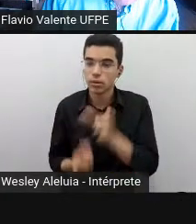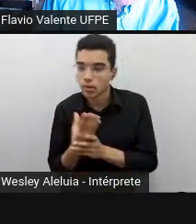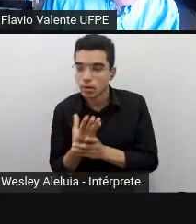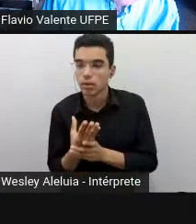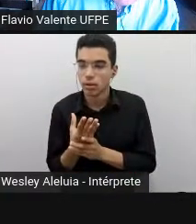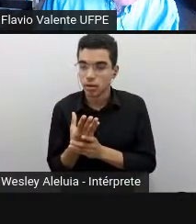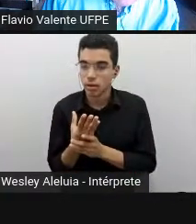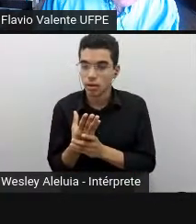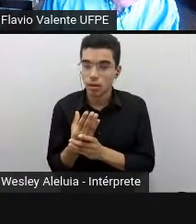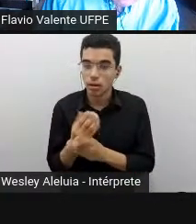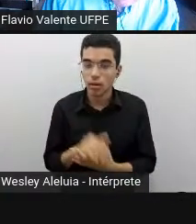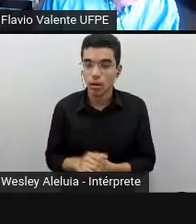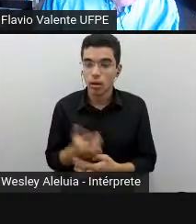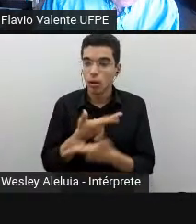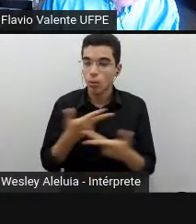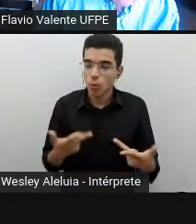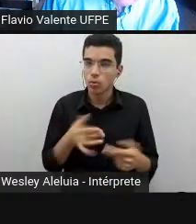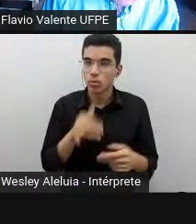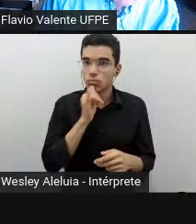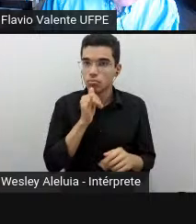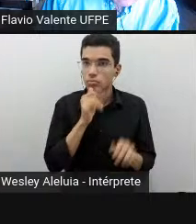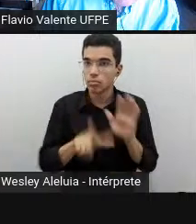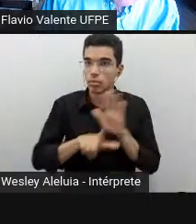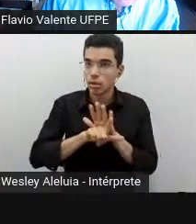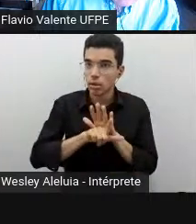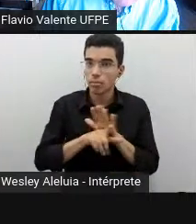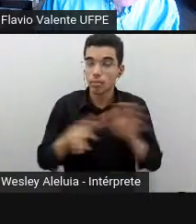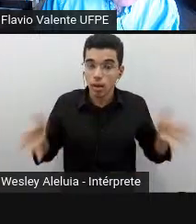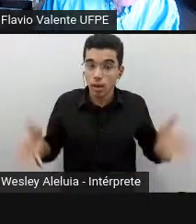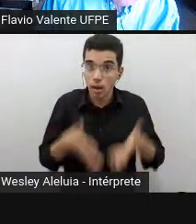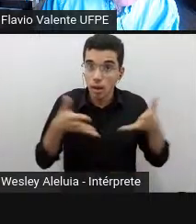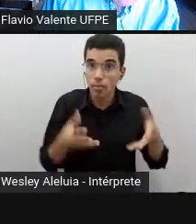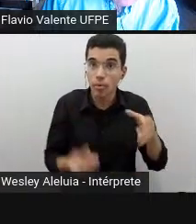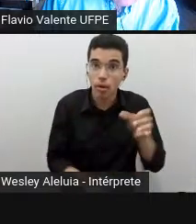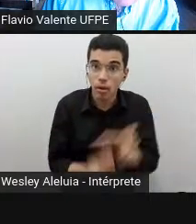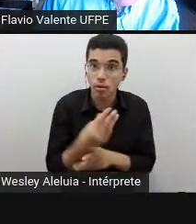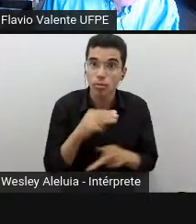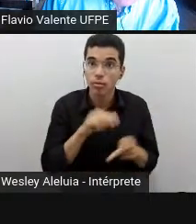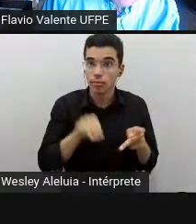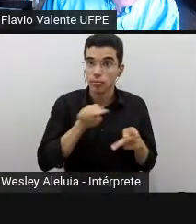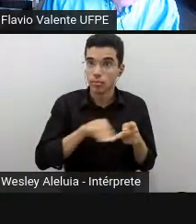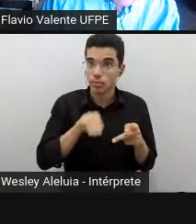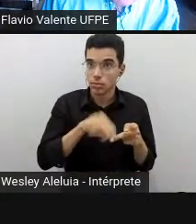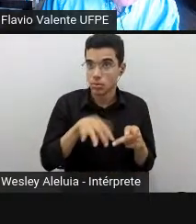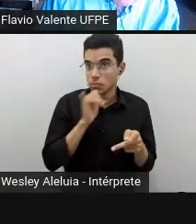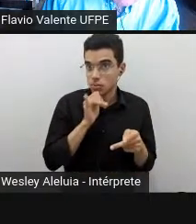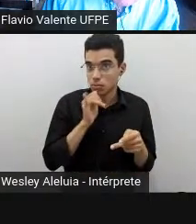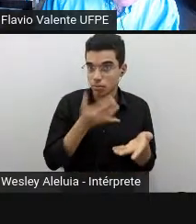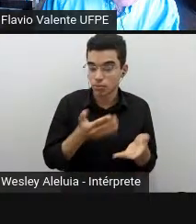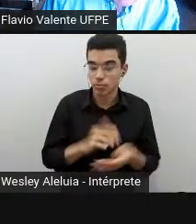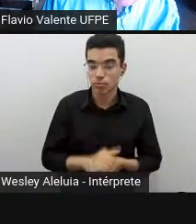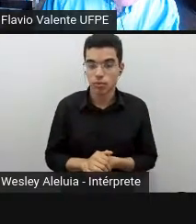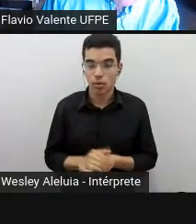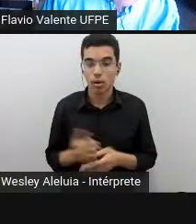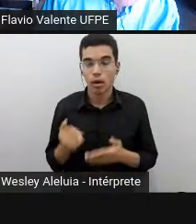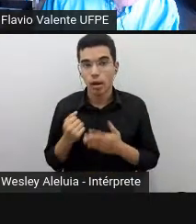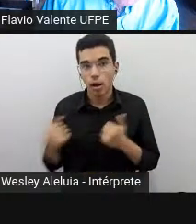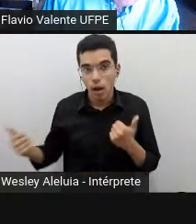dos mecanismos de ele deve apoiar a criação do Ministério Público, a criação